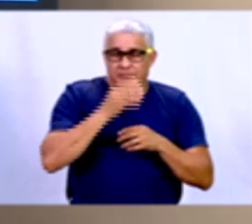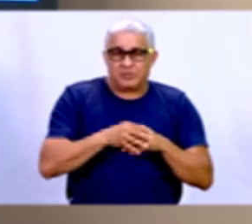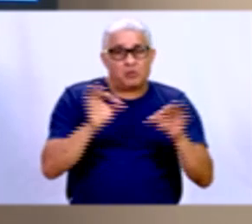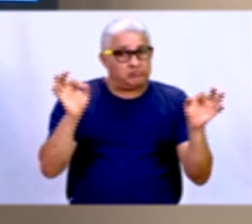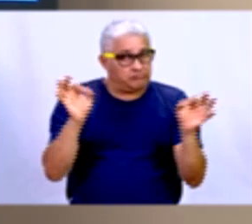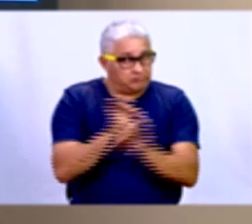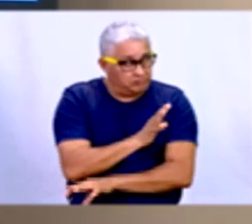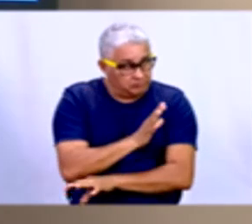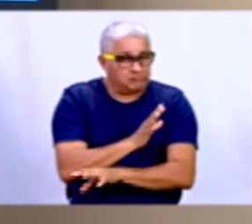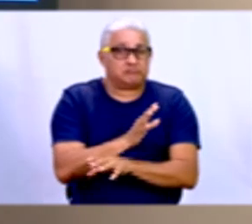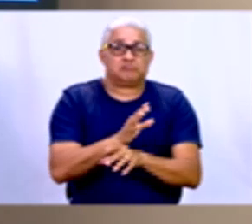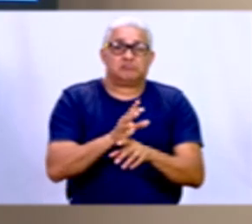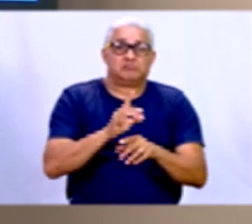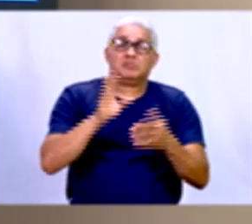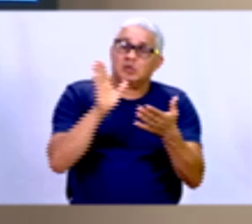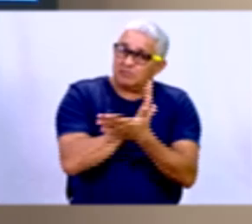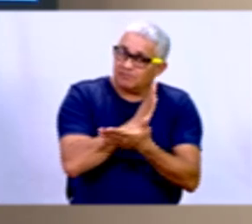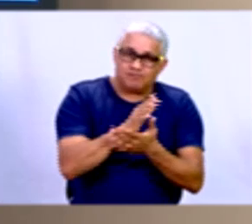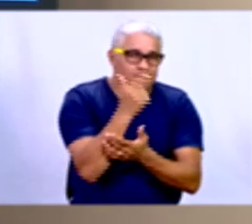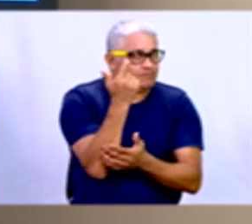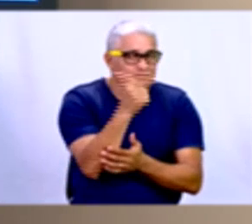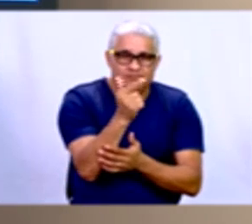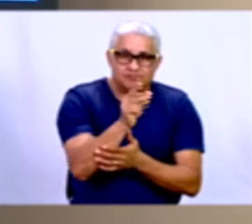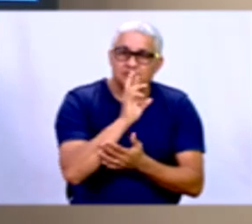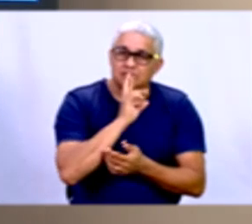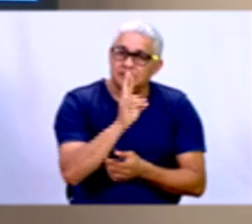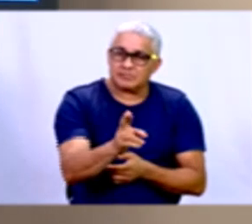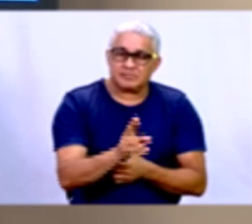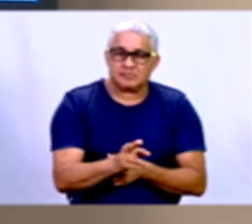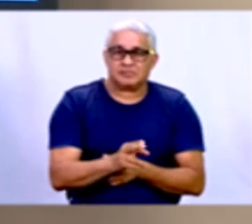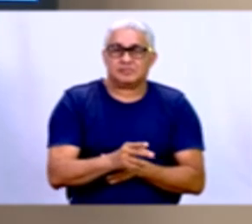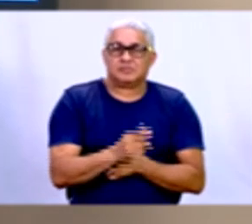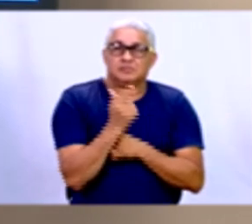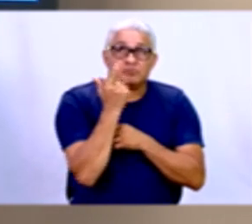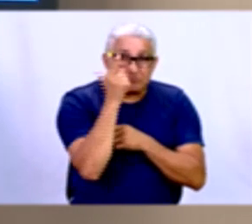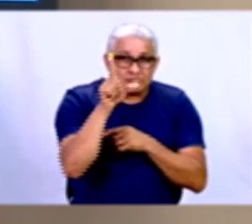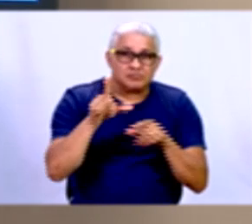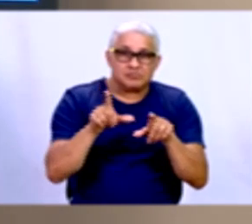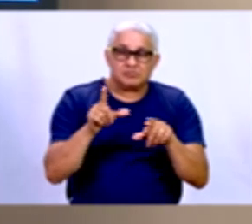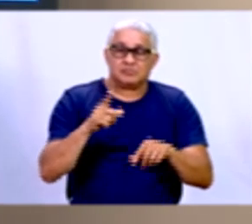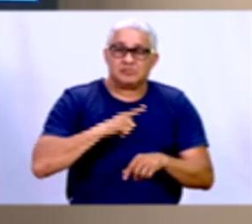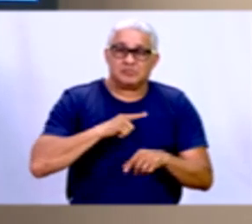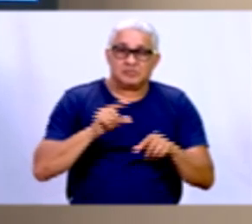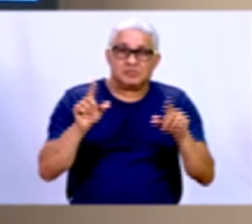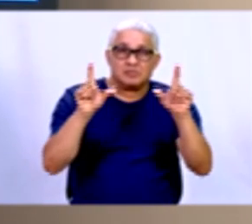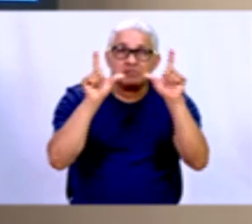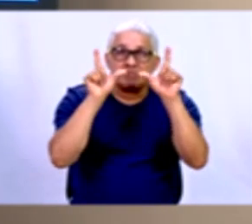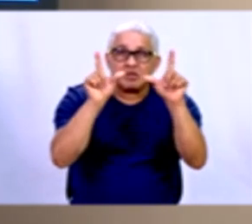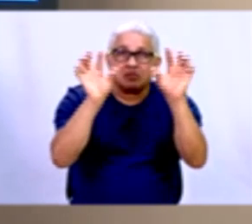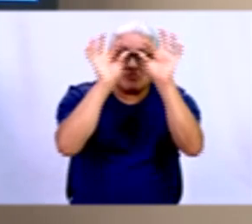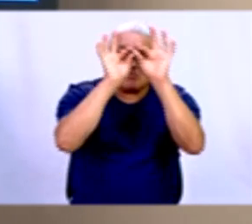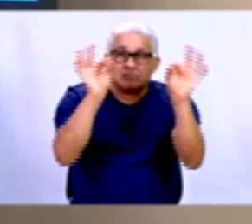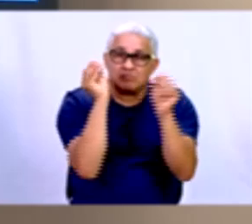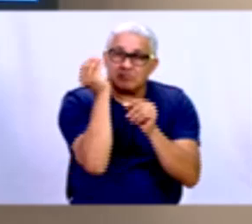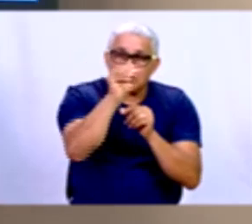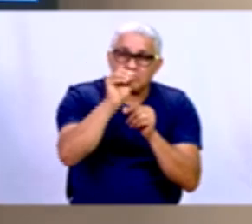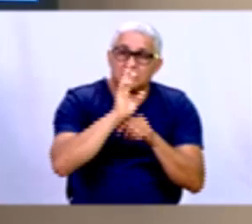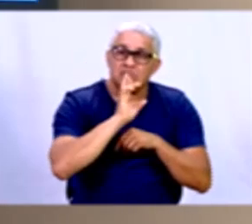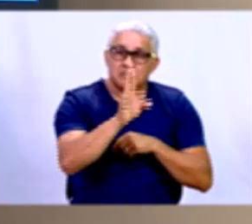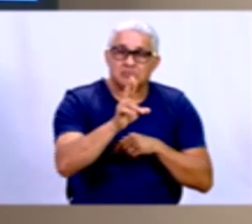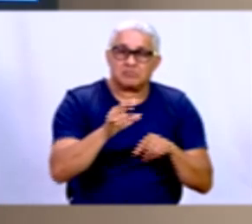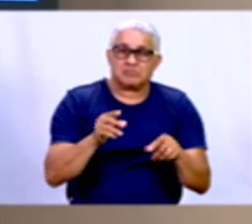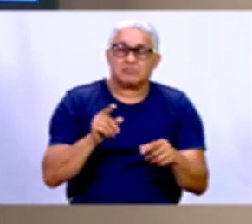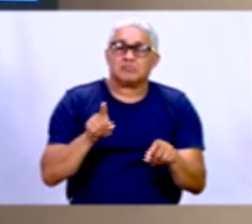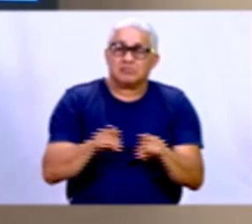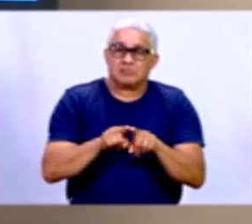com sucesso, em outros não havia essa resposta, em outros tinha uma caixinha que informava essa resposta, em outros a